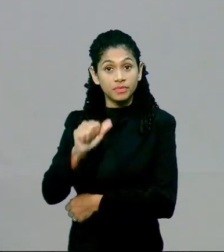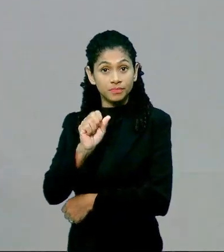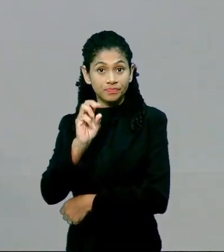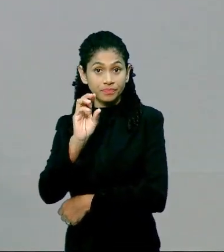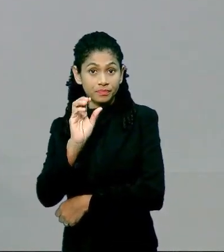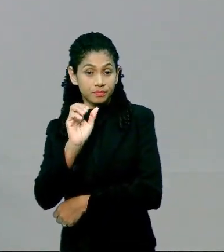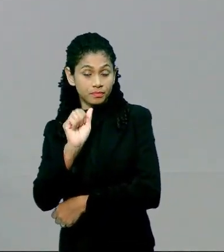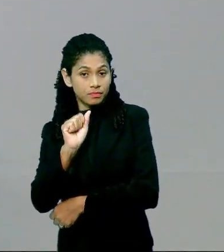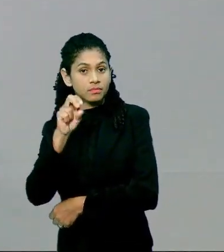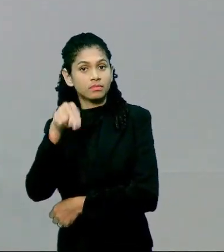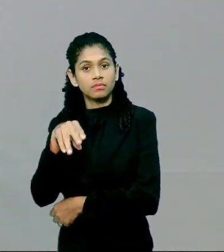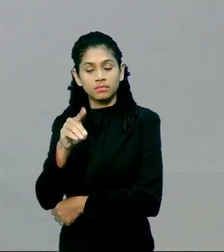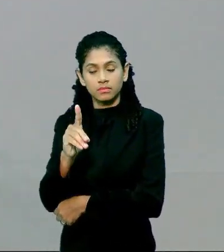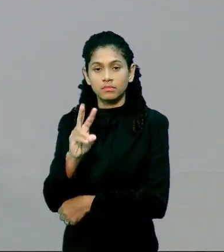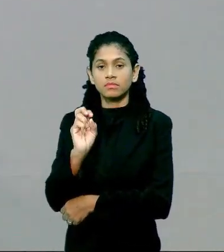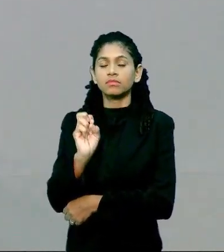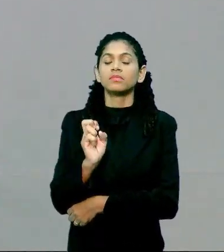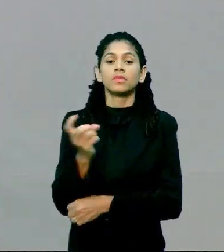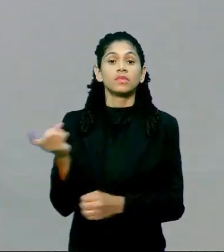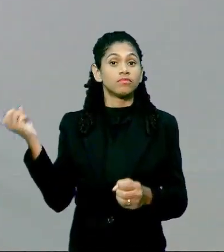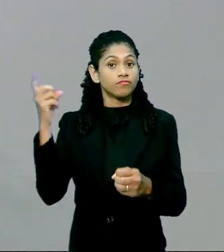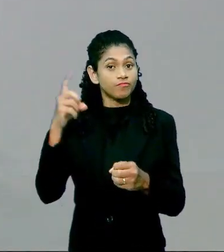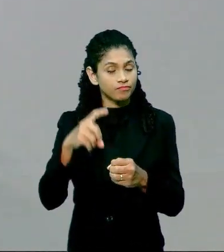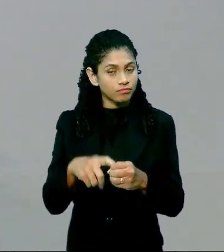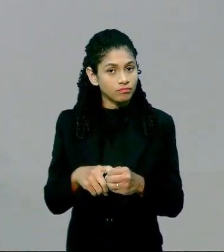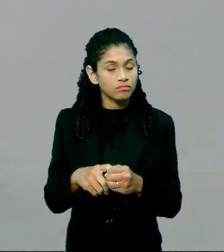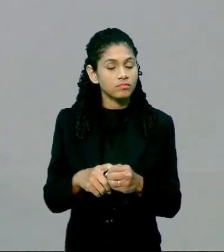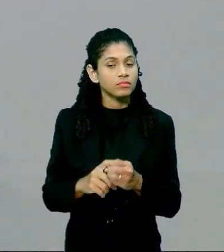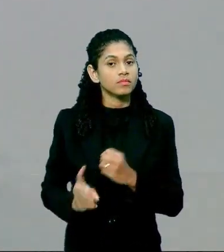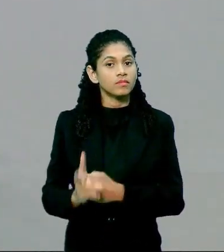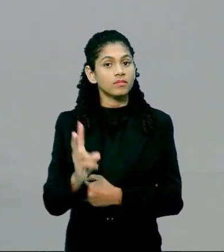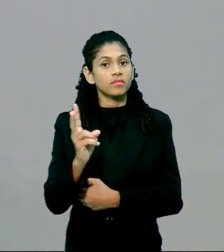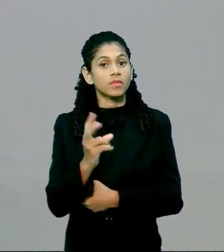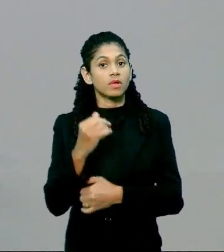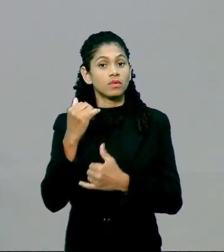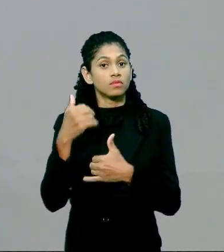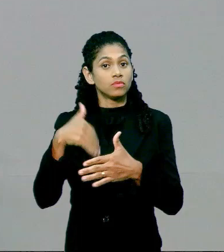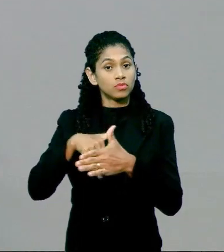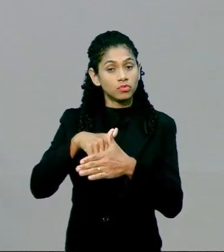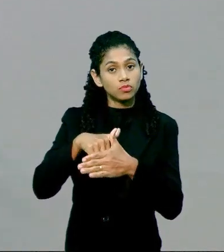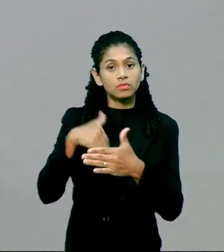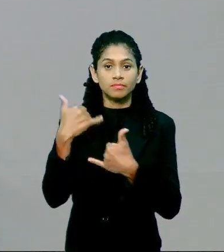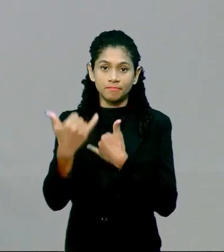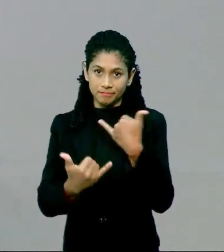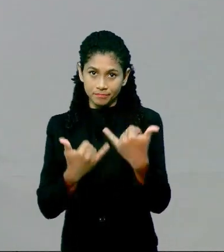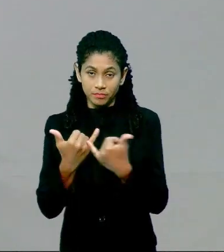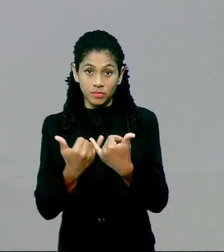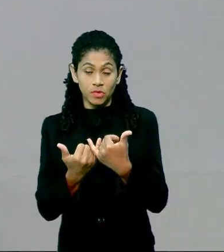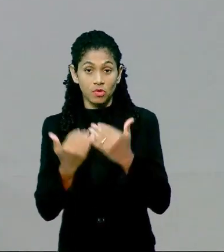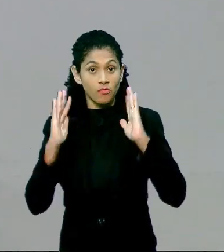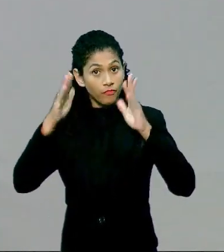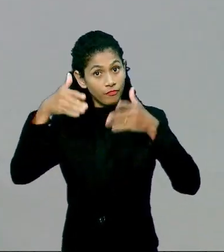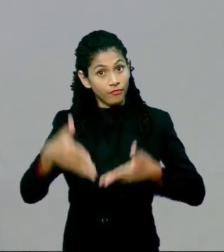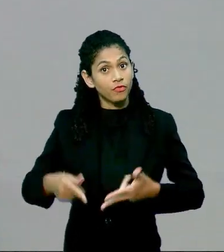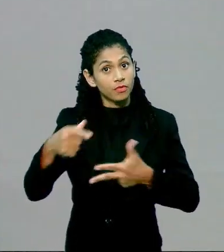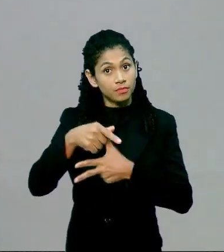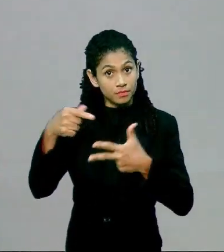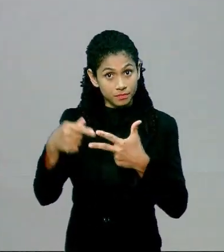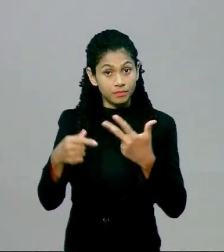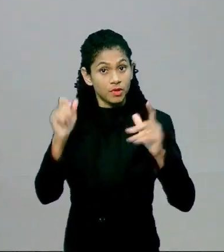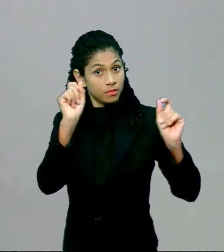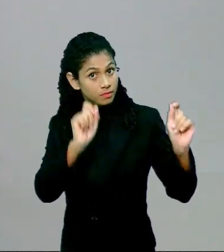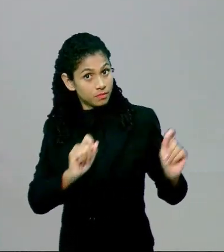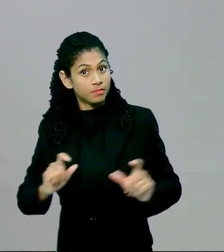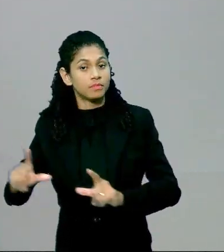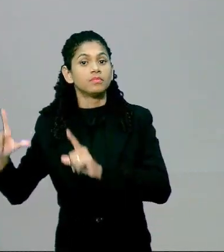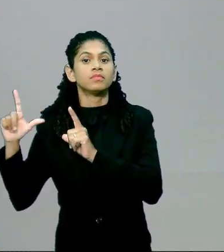E agora vamos voltar a abordar os jogos e brincadeiras voltados para o segmento do Enem, beleza? Então foca na tela que agora a gente